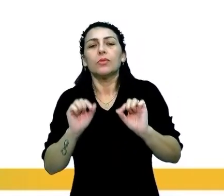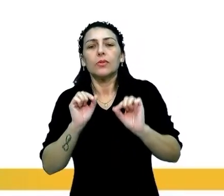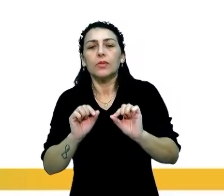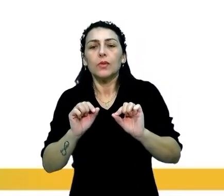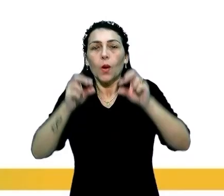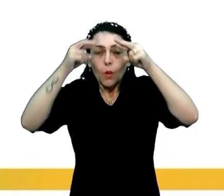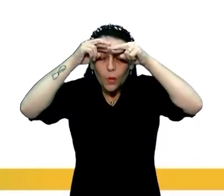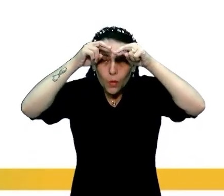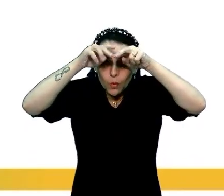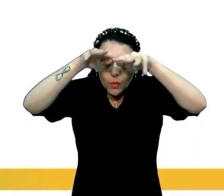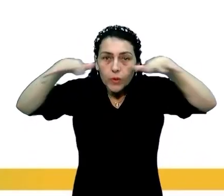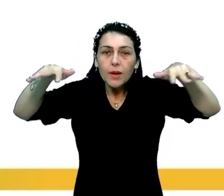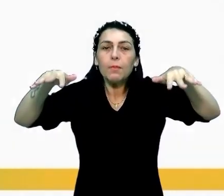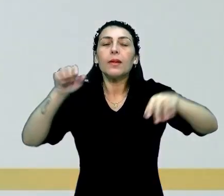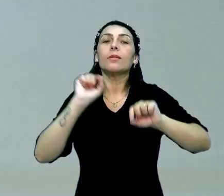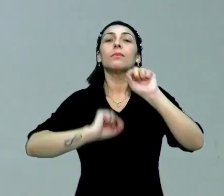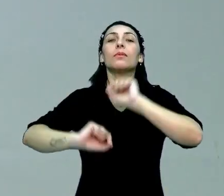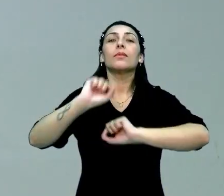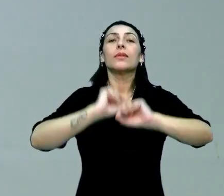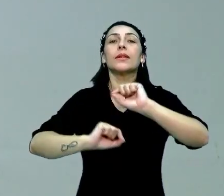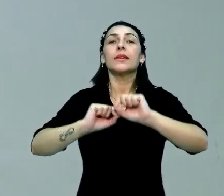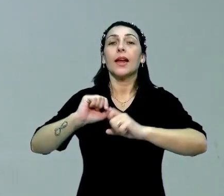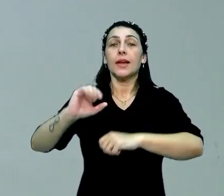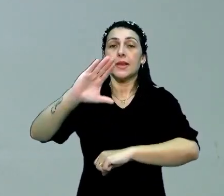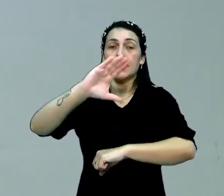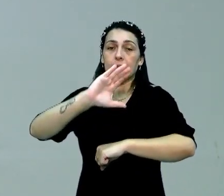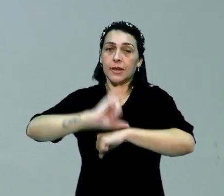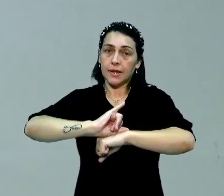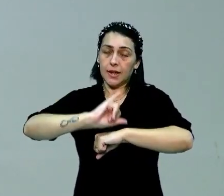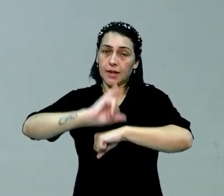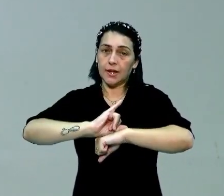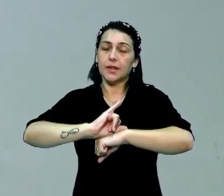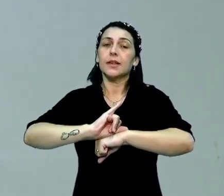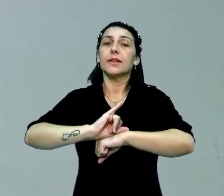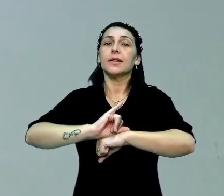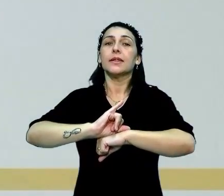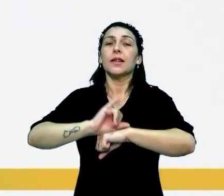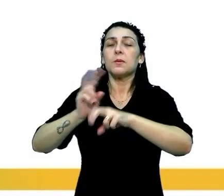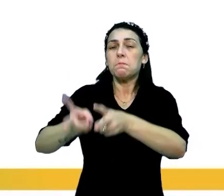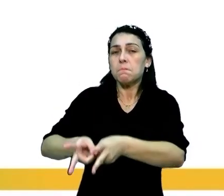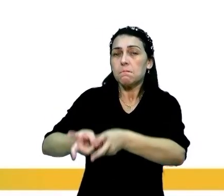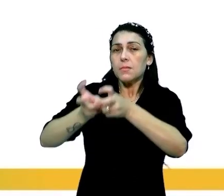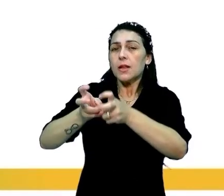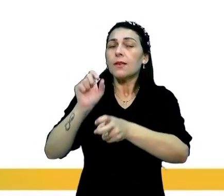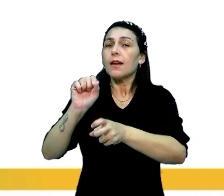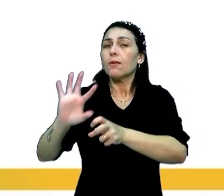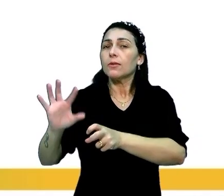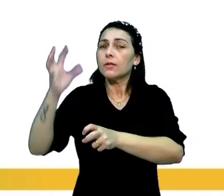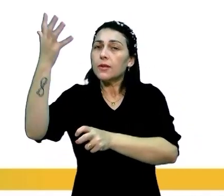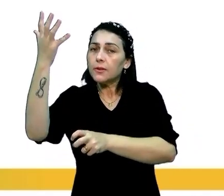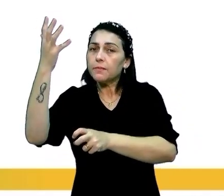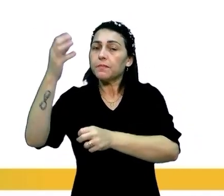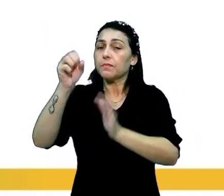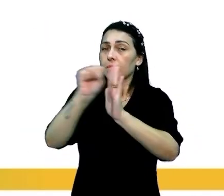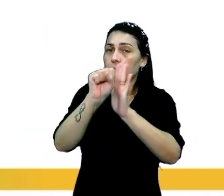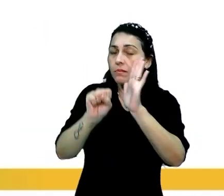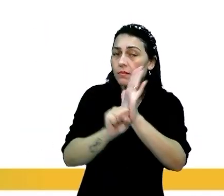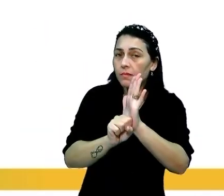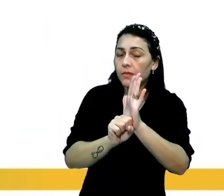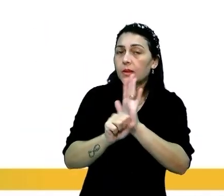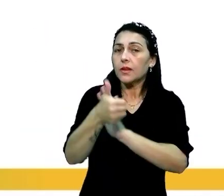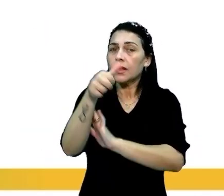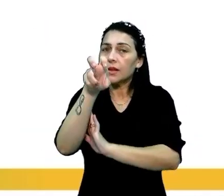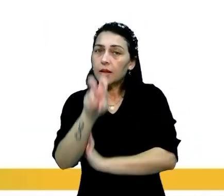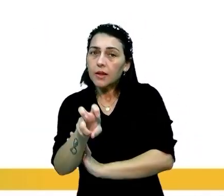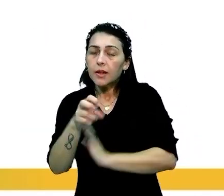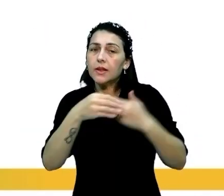o renascimento das cidades, o renascimento das ideias, das percepções. O que acontece aqui, no século